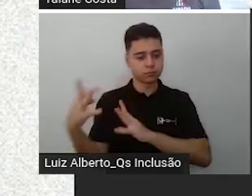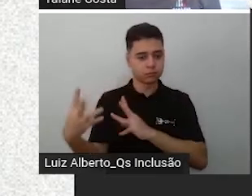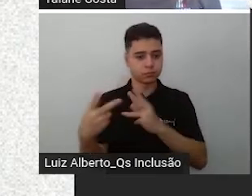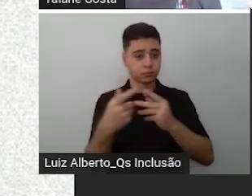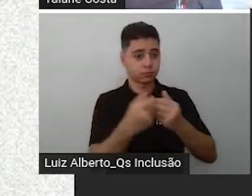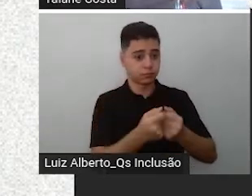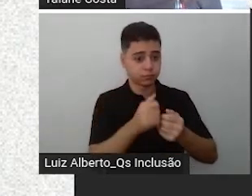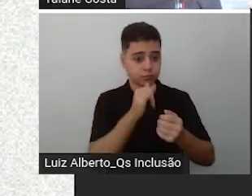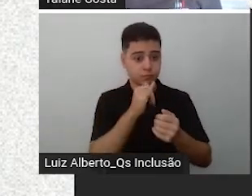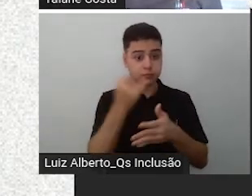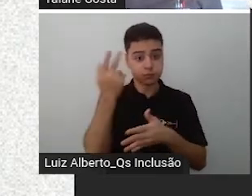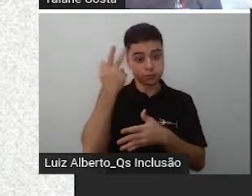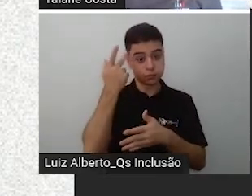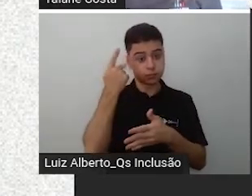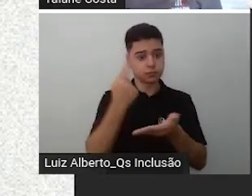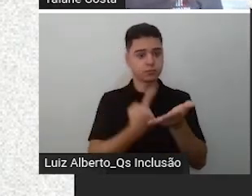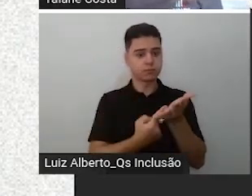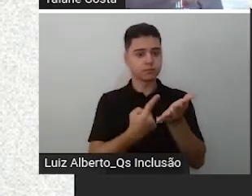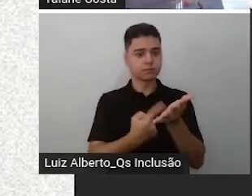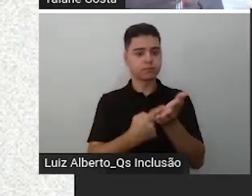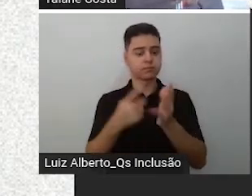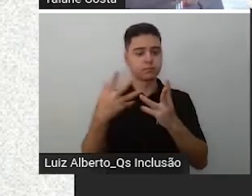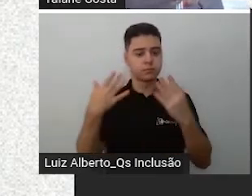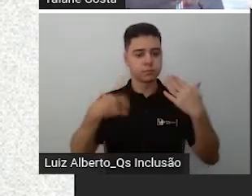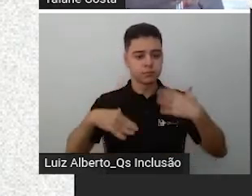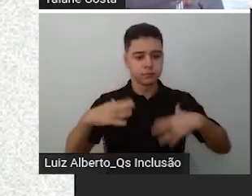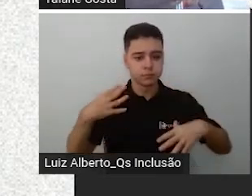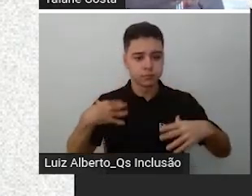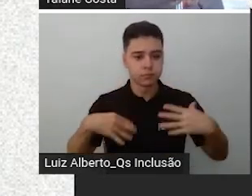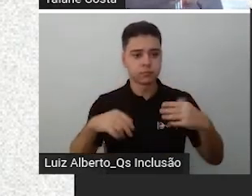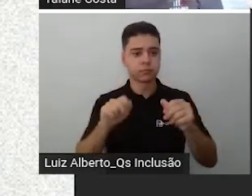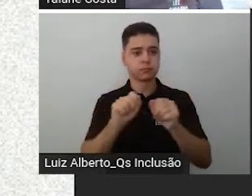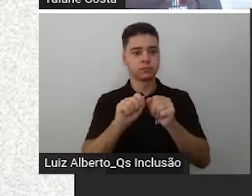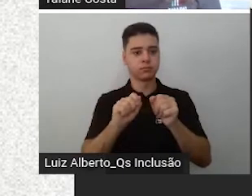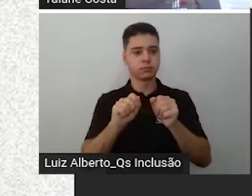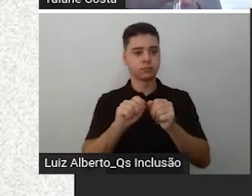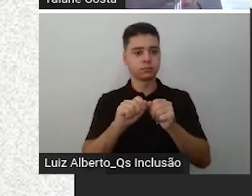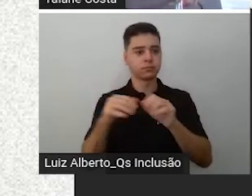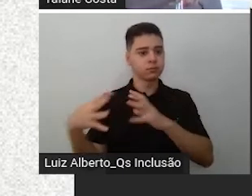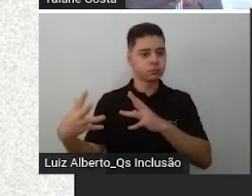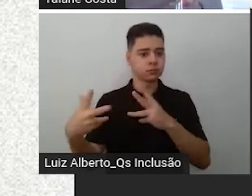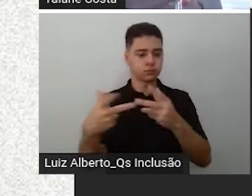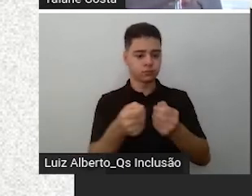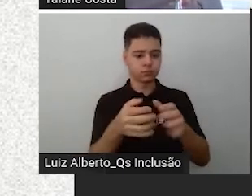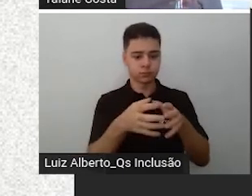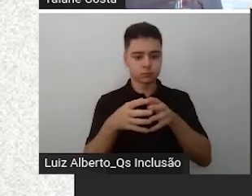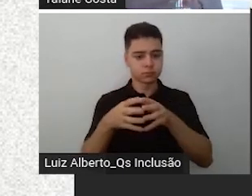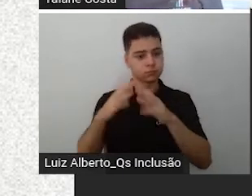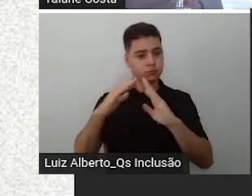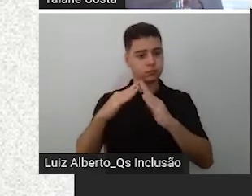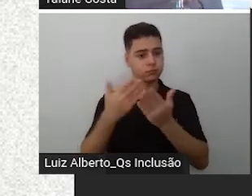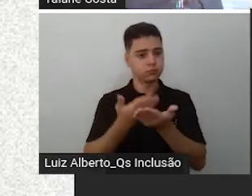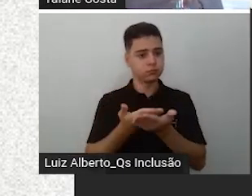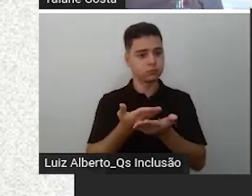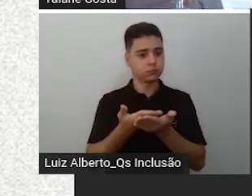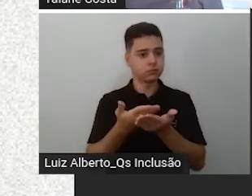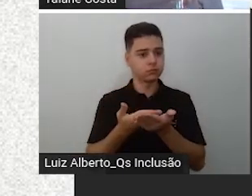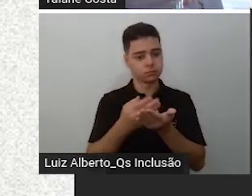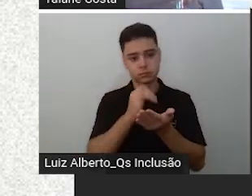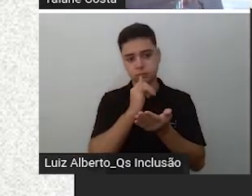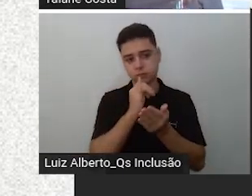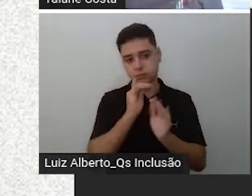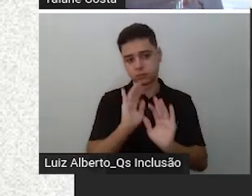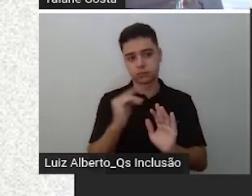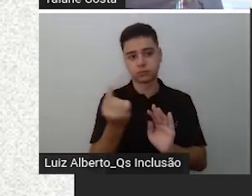Normalmente, quando você agenda uma visita, faz para um grupo escolar, por exemplo, a gente